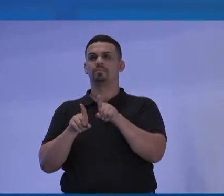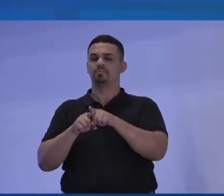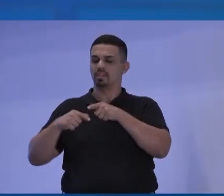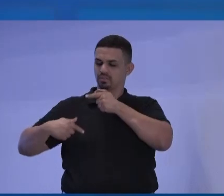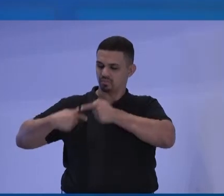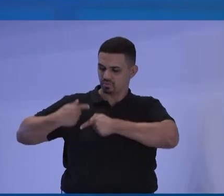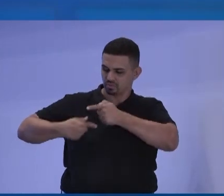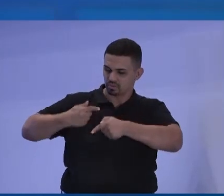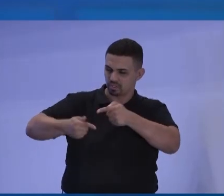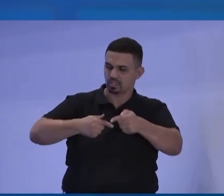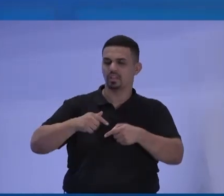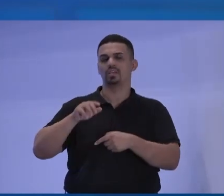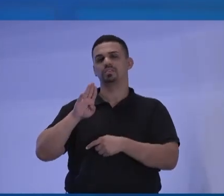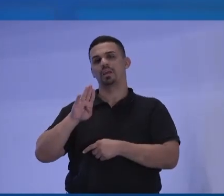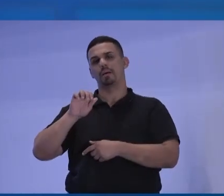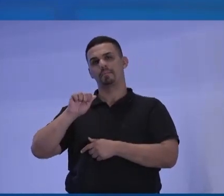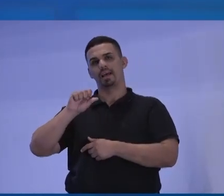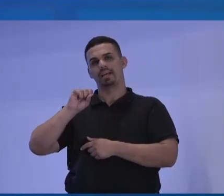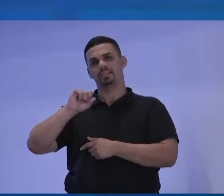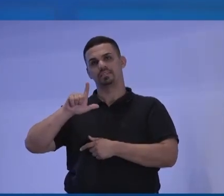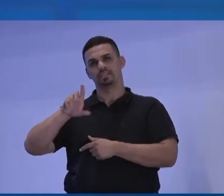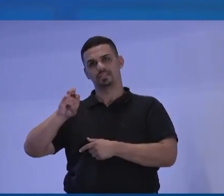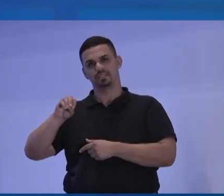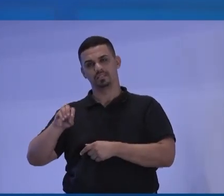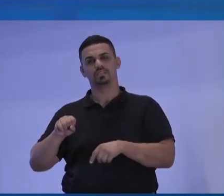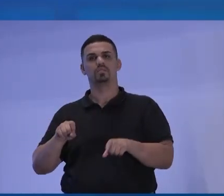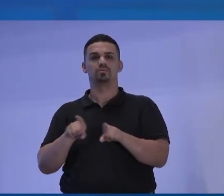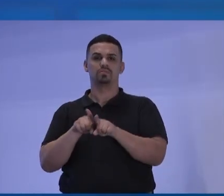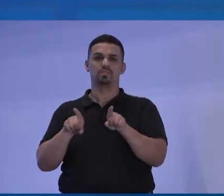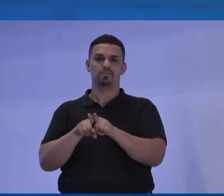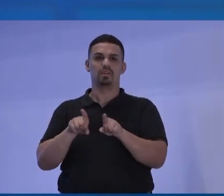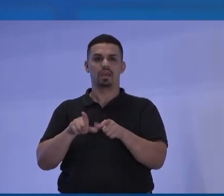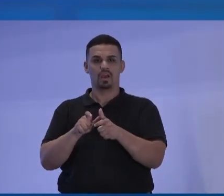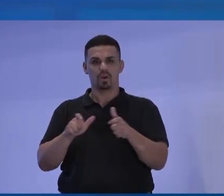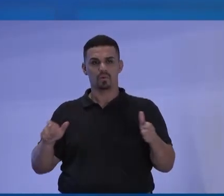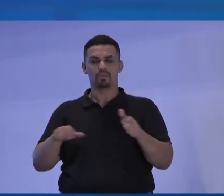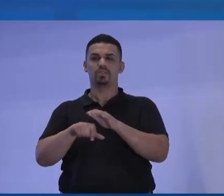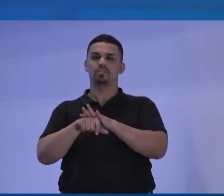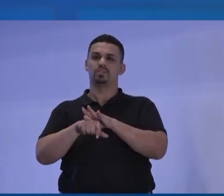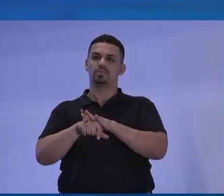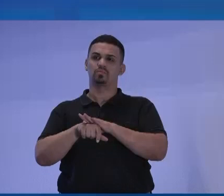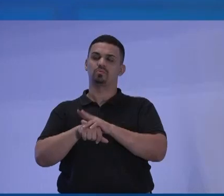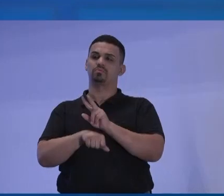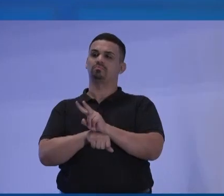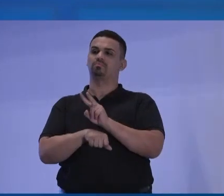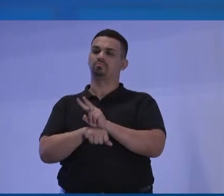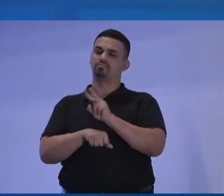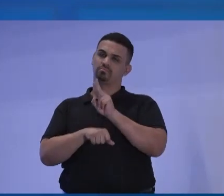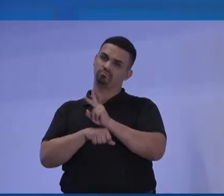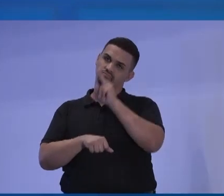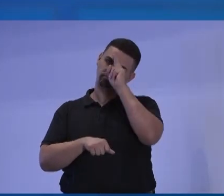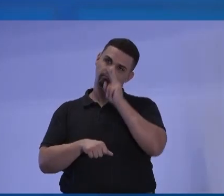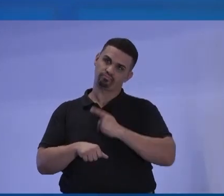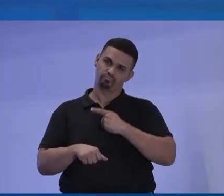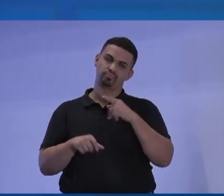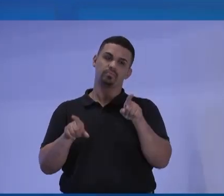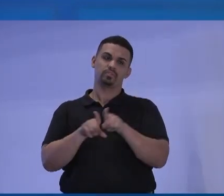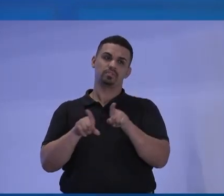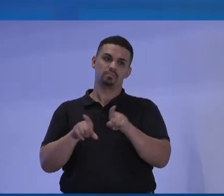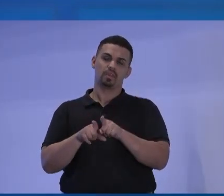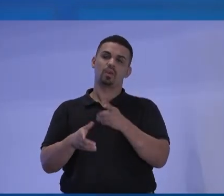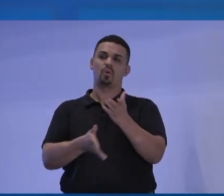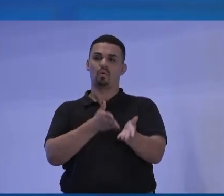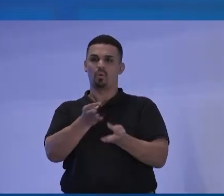bacilo, alterações, aumento das doenças autoimunes e também, consequentemente, dos tratamentos